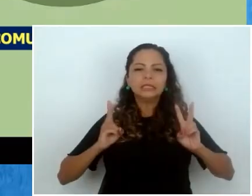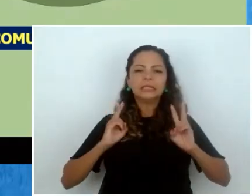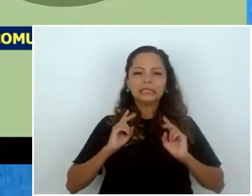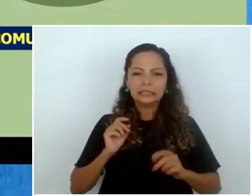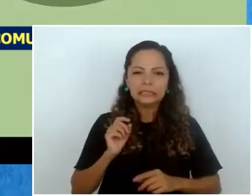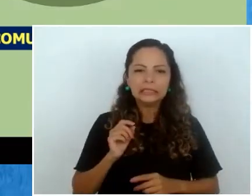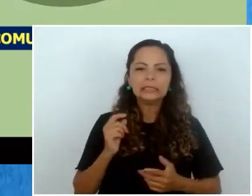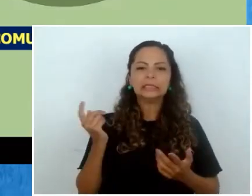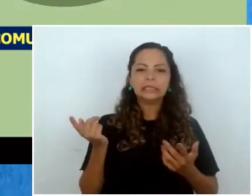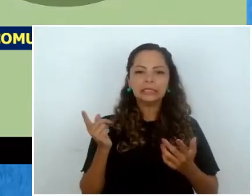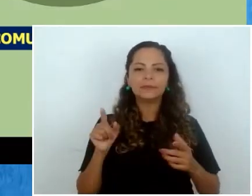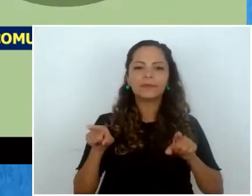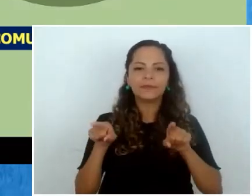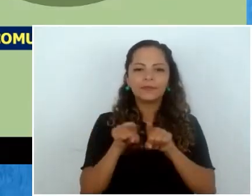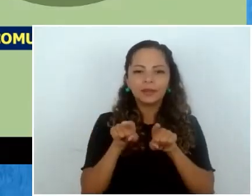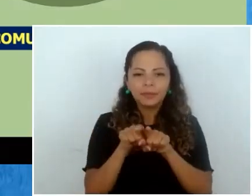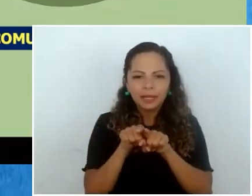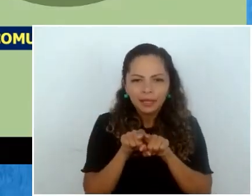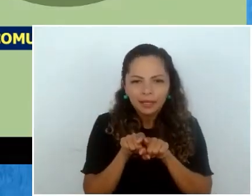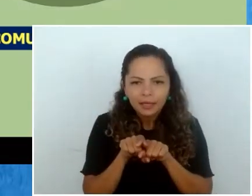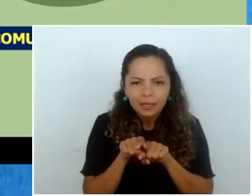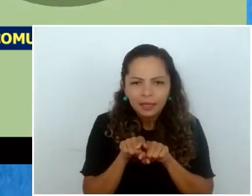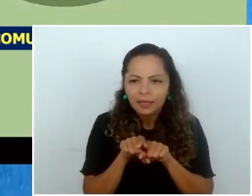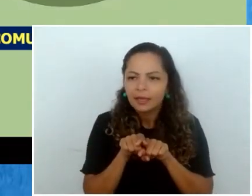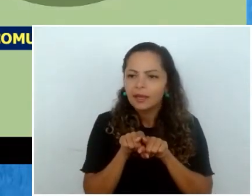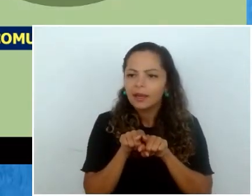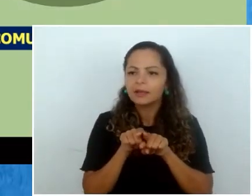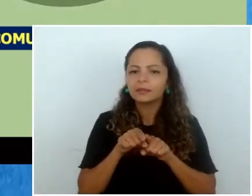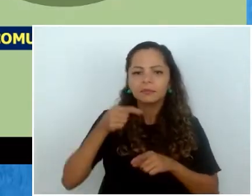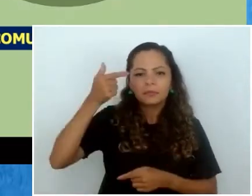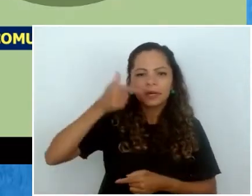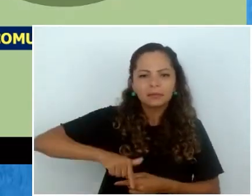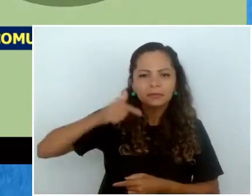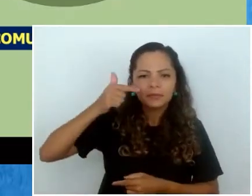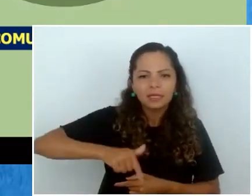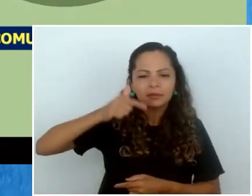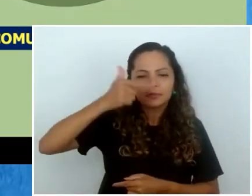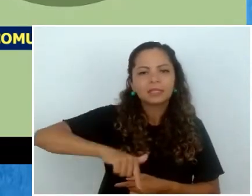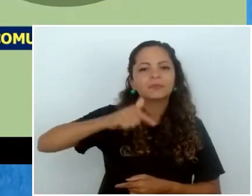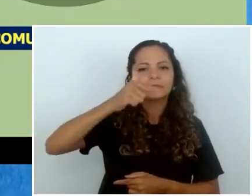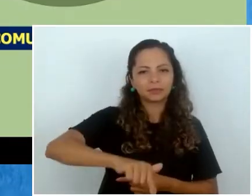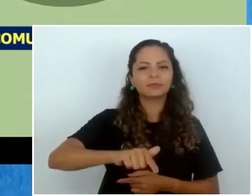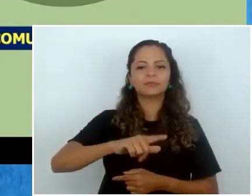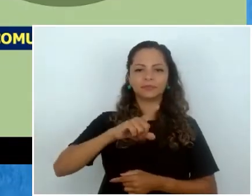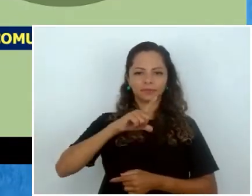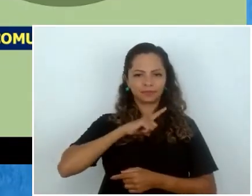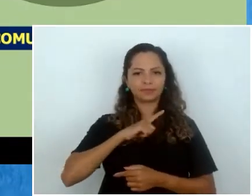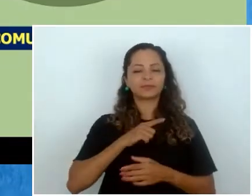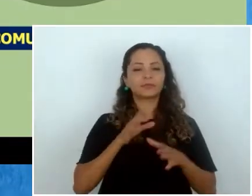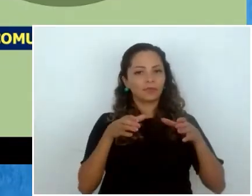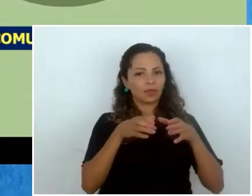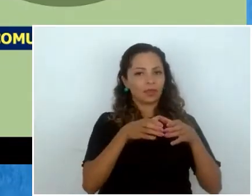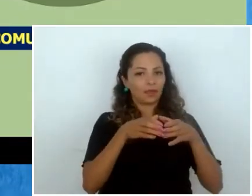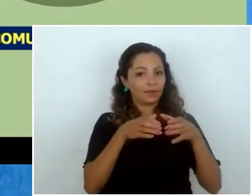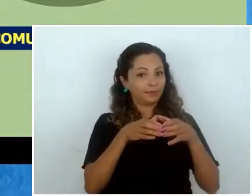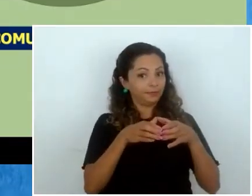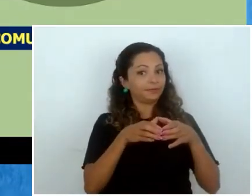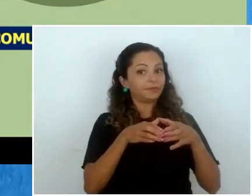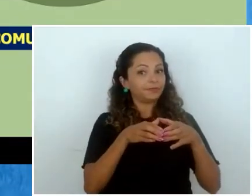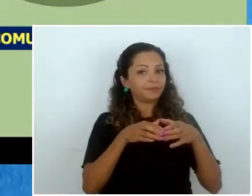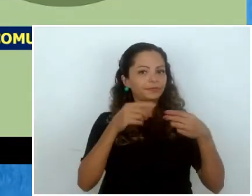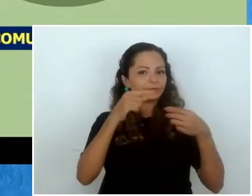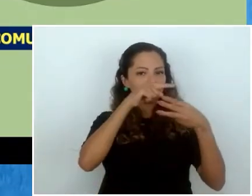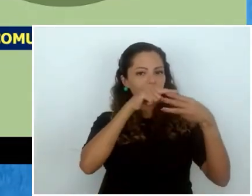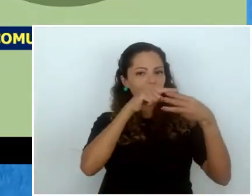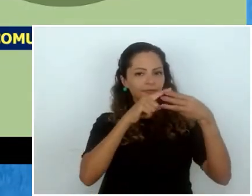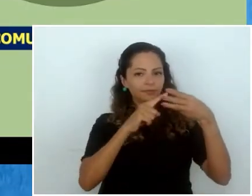A razão pela qual se juntou déficits sociais com déficit na comunicação é de que, pelos critérios, havia uma certa repetição de